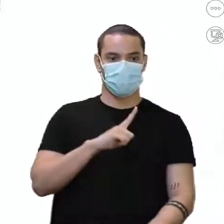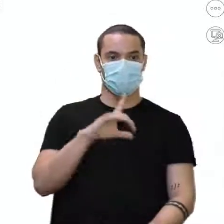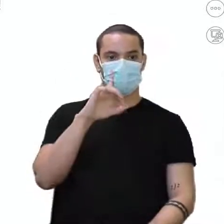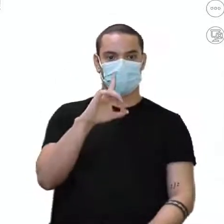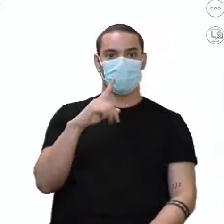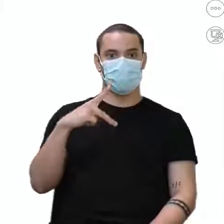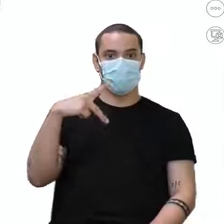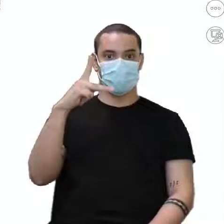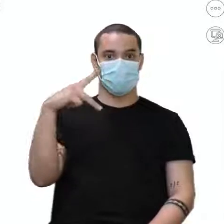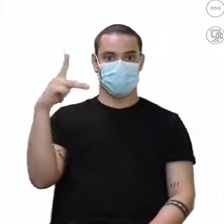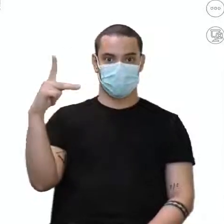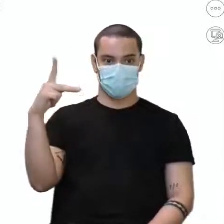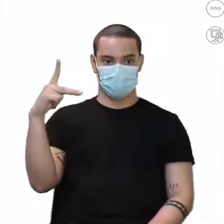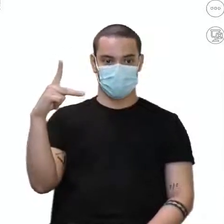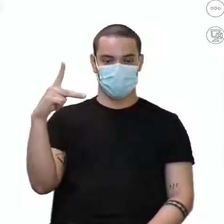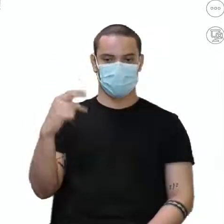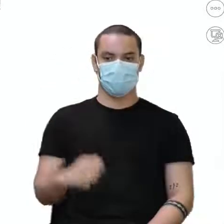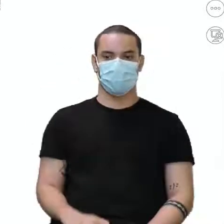a palavra DKK.